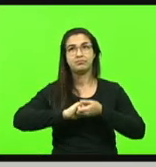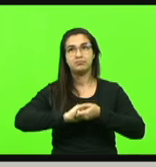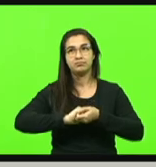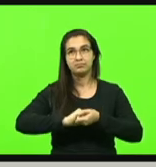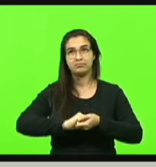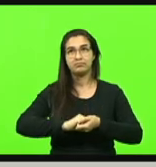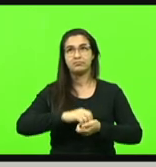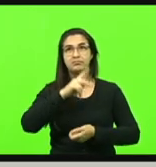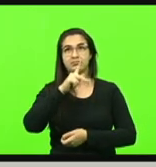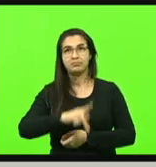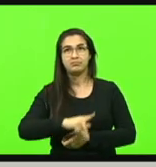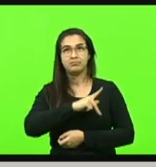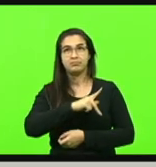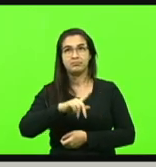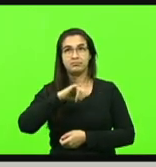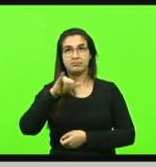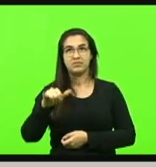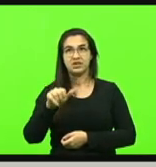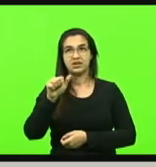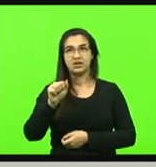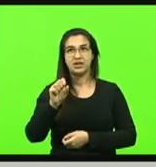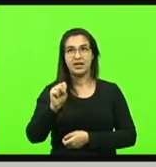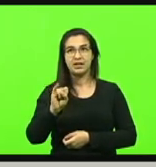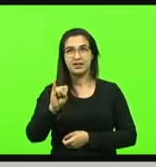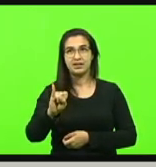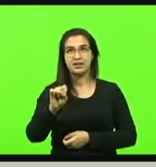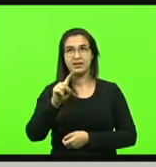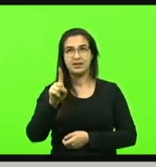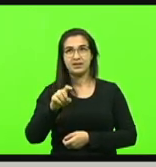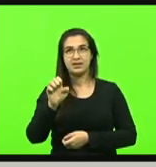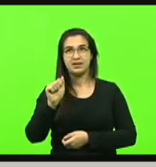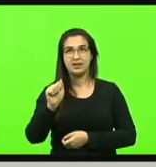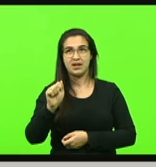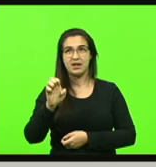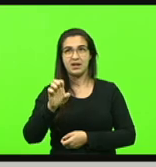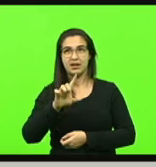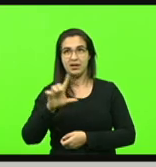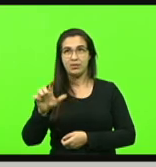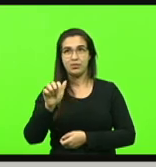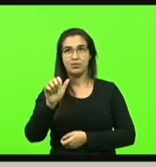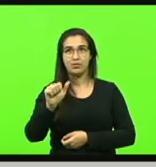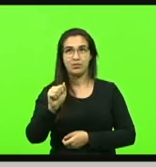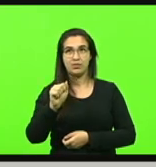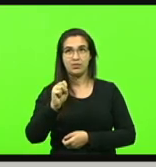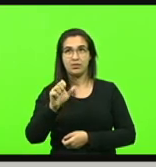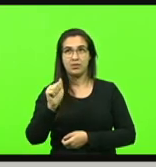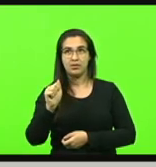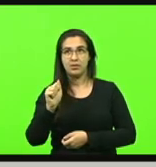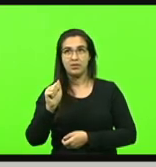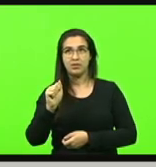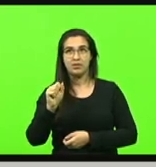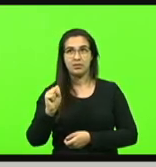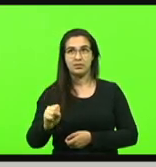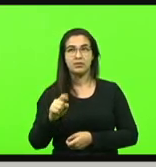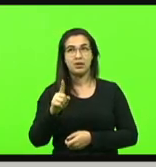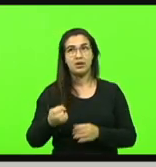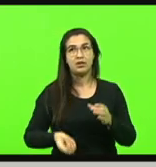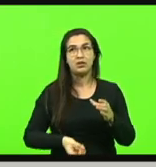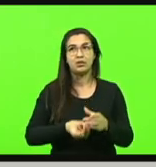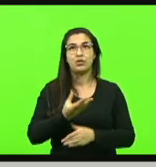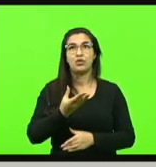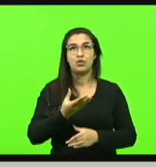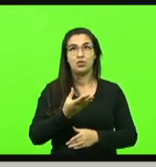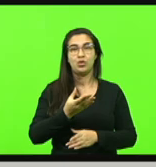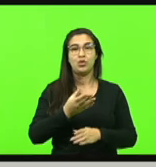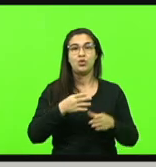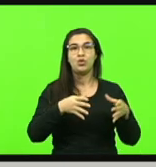Jazzael Casas, pela fundação da Comunidade Evangelica Novo